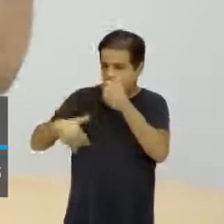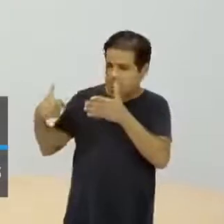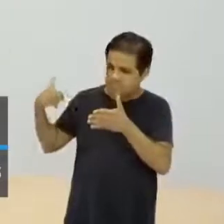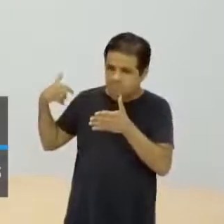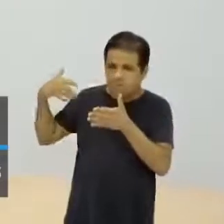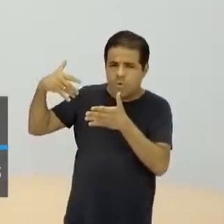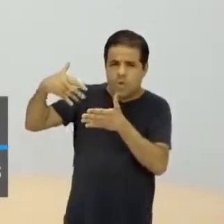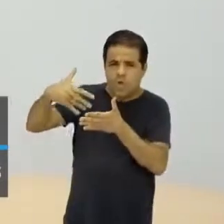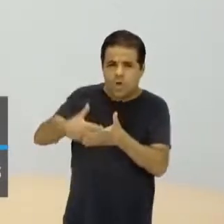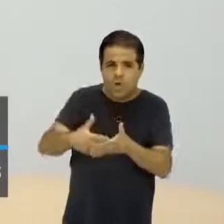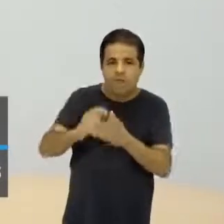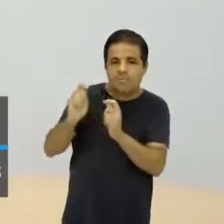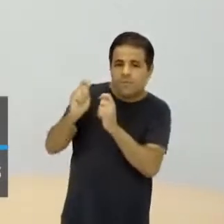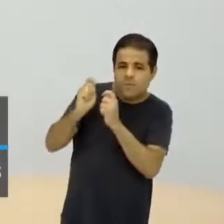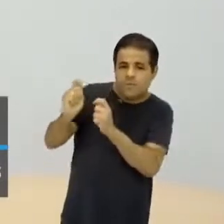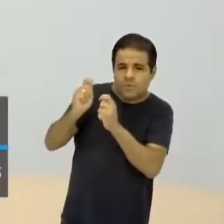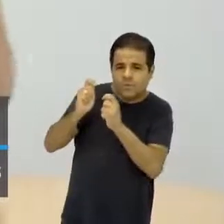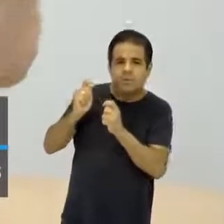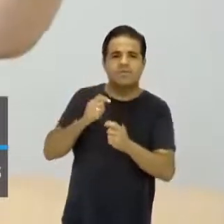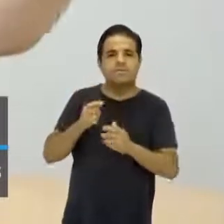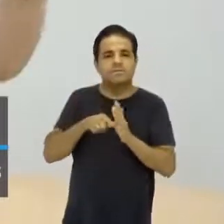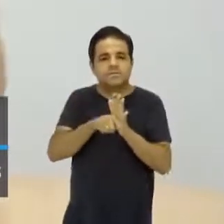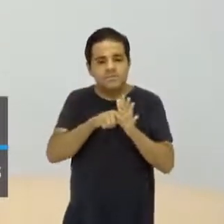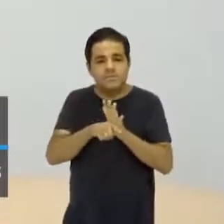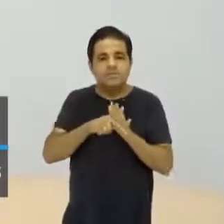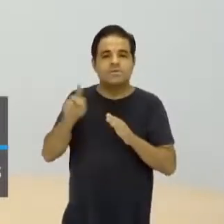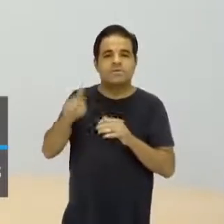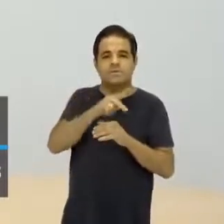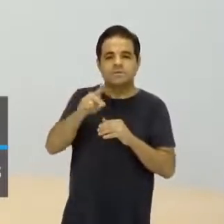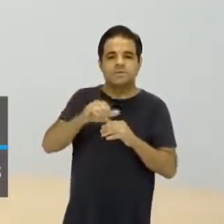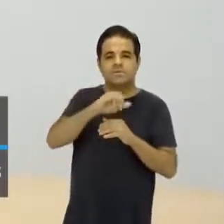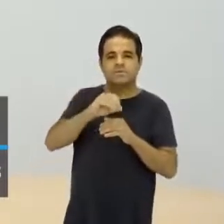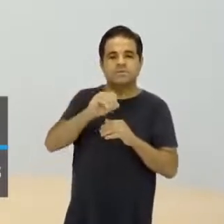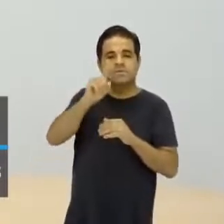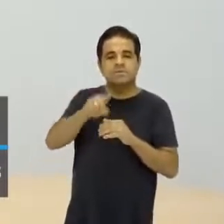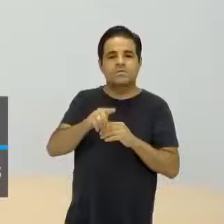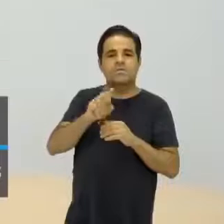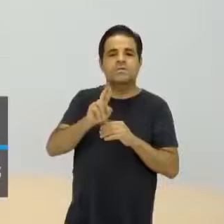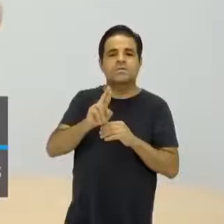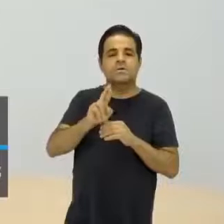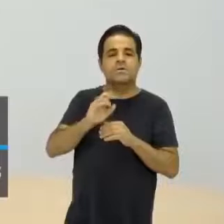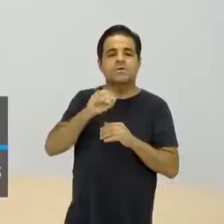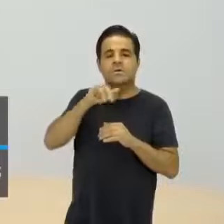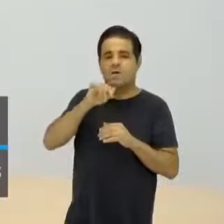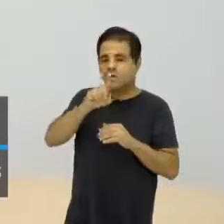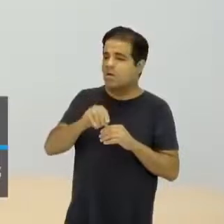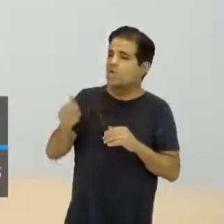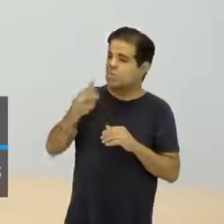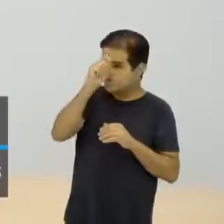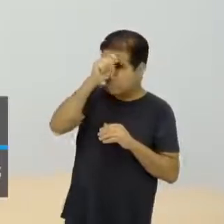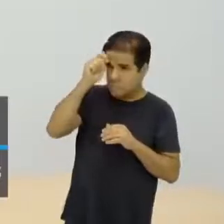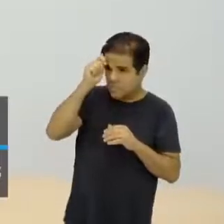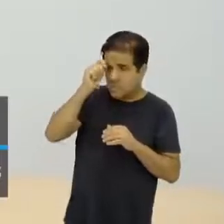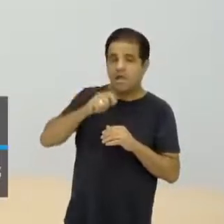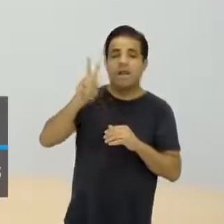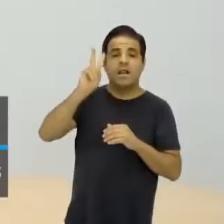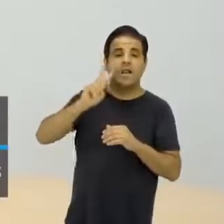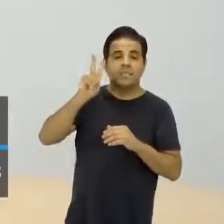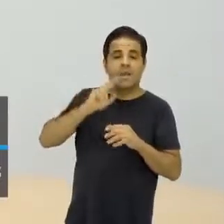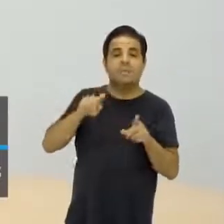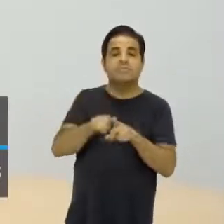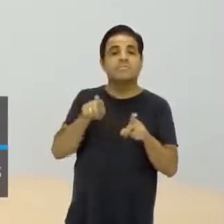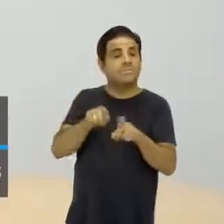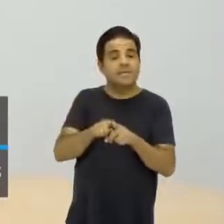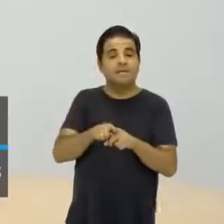trajetória, e você está me instigando a buscar isso, né? O professor José Ronaldo, ele fala assim, professor Alcides, é bom a gente lembrar